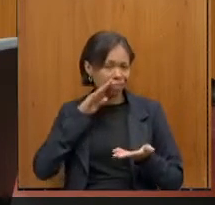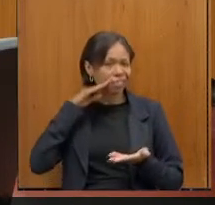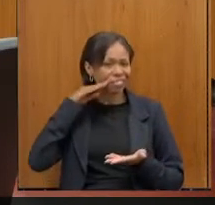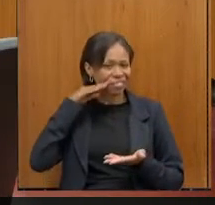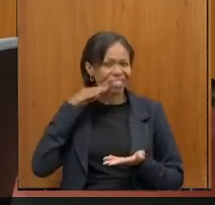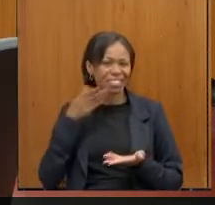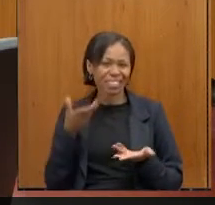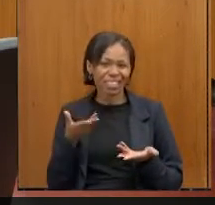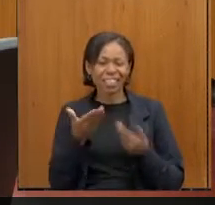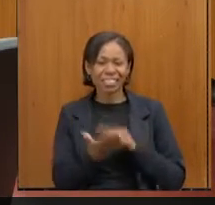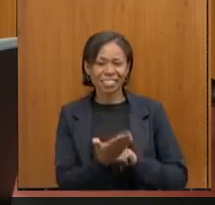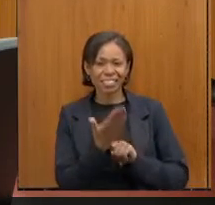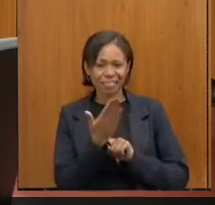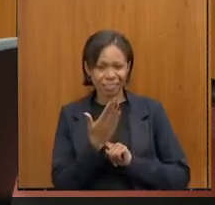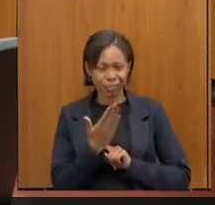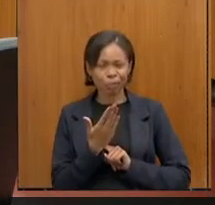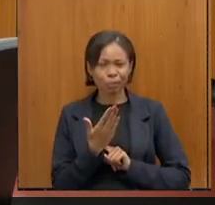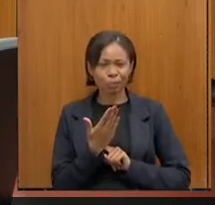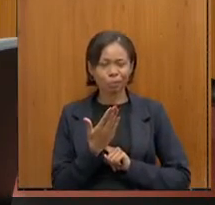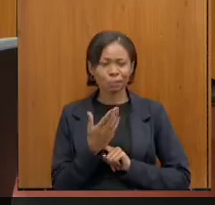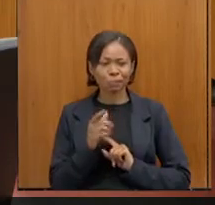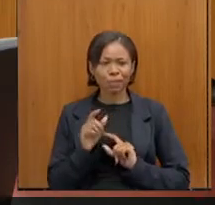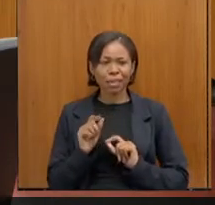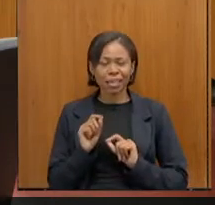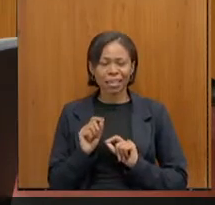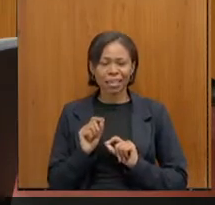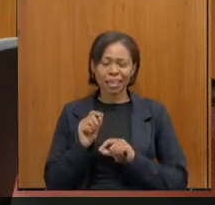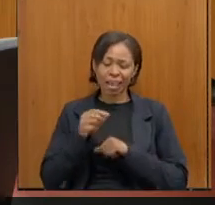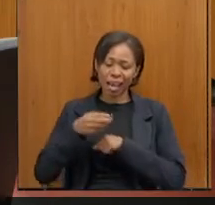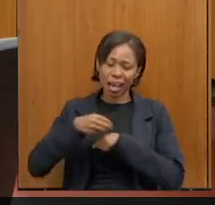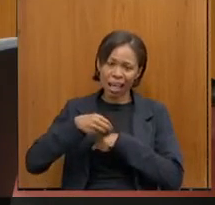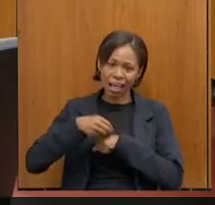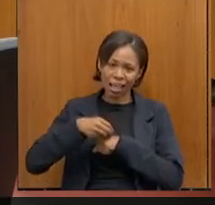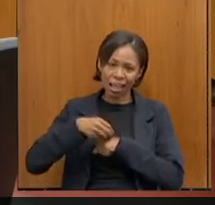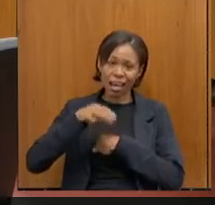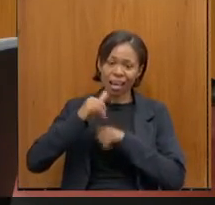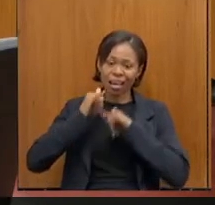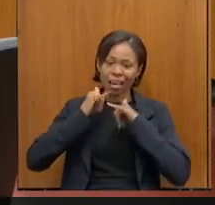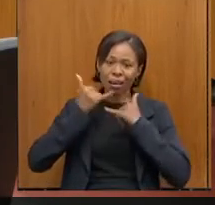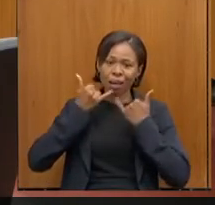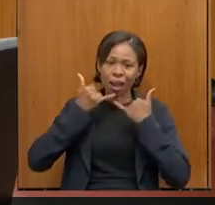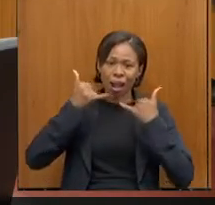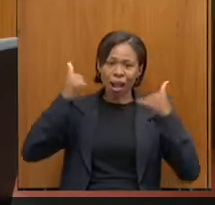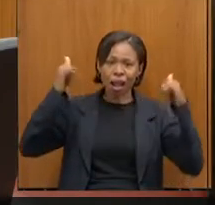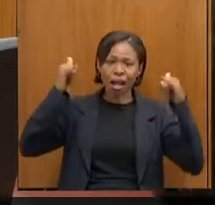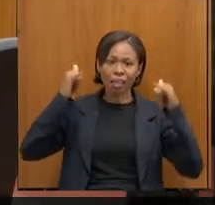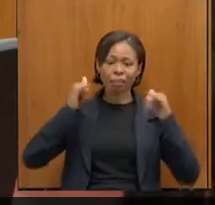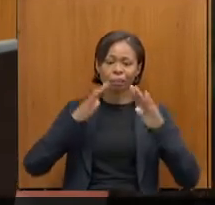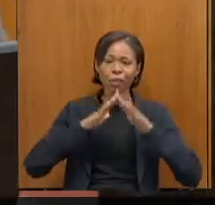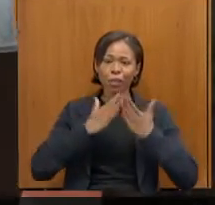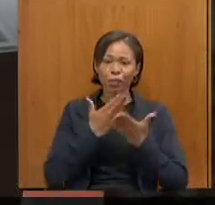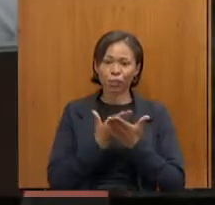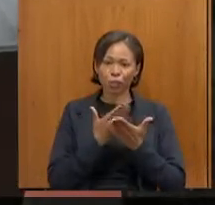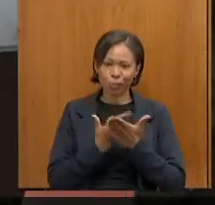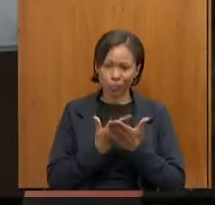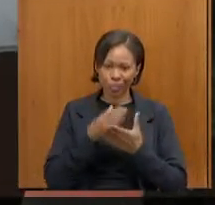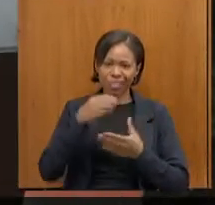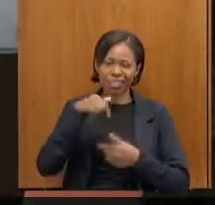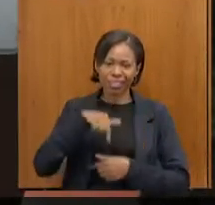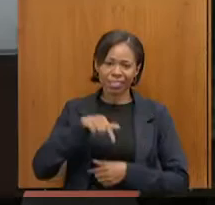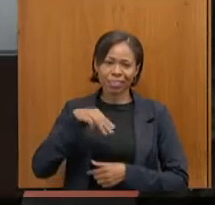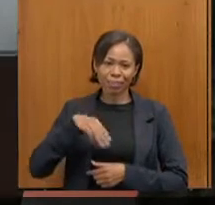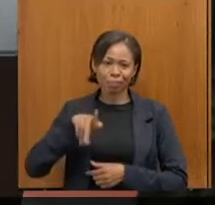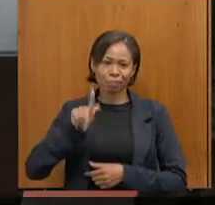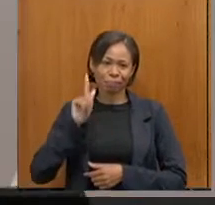tanto convite hoje para nos ajudar a levar energia o melhor energia para as escolas de Minas Gerais Então vou